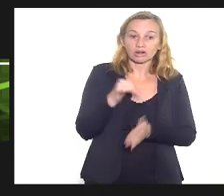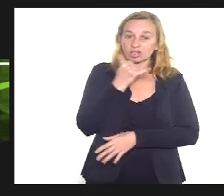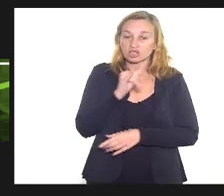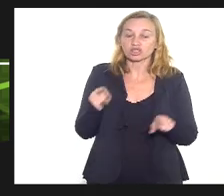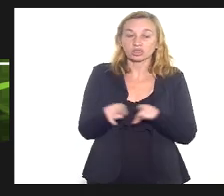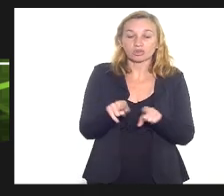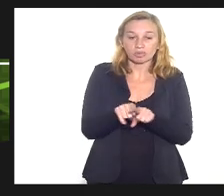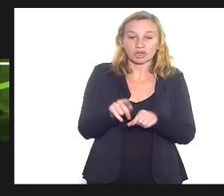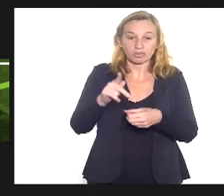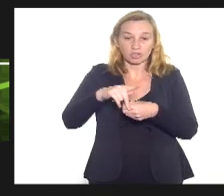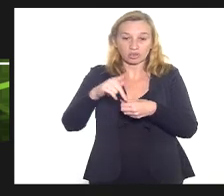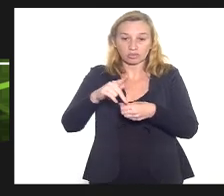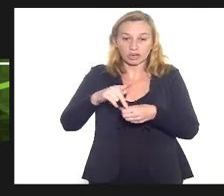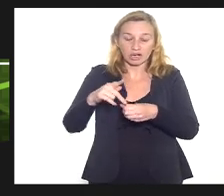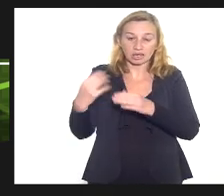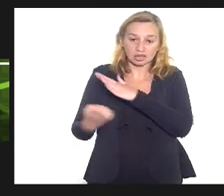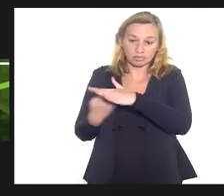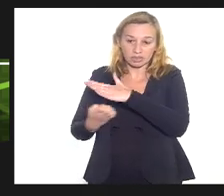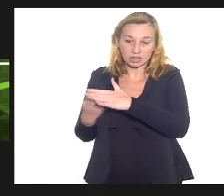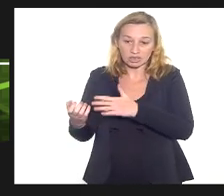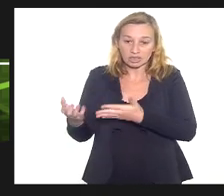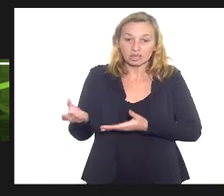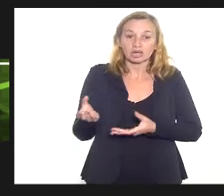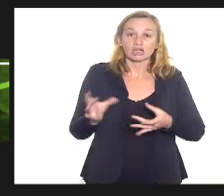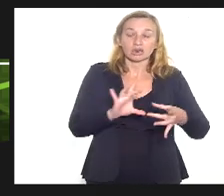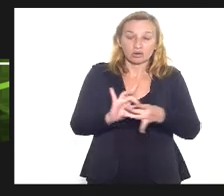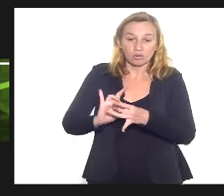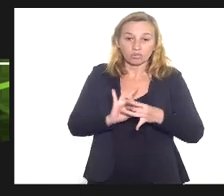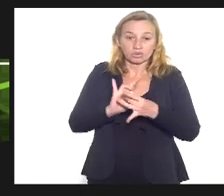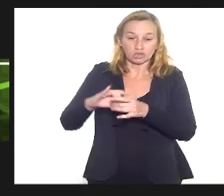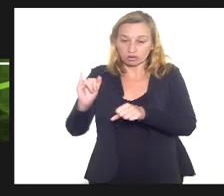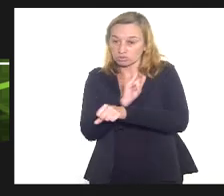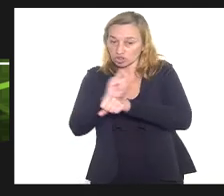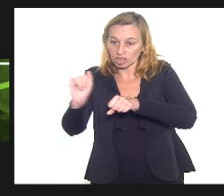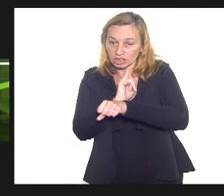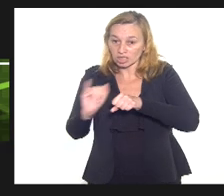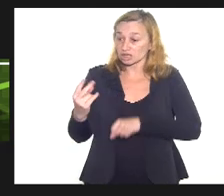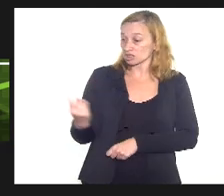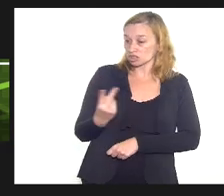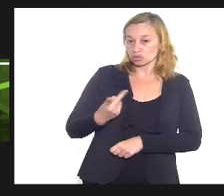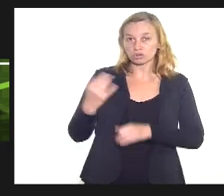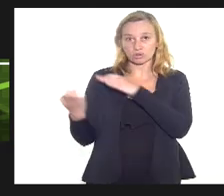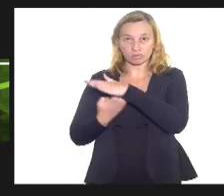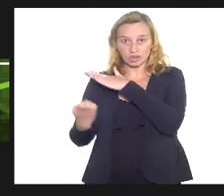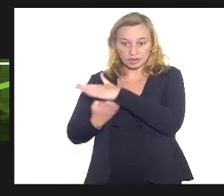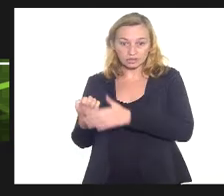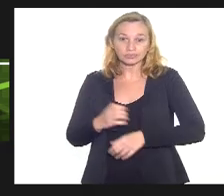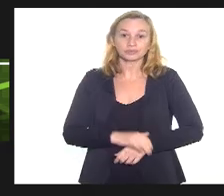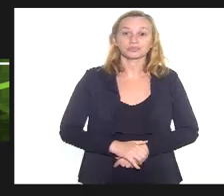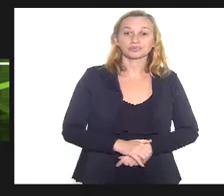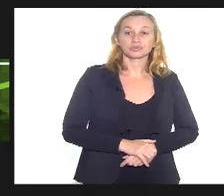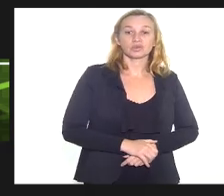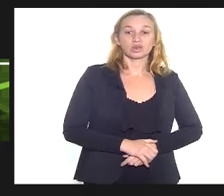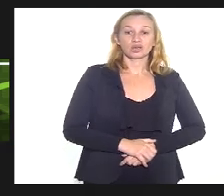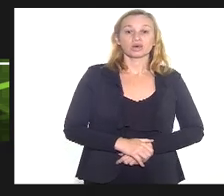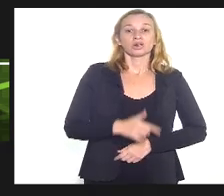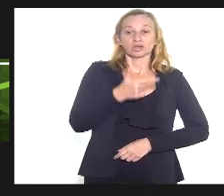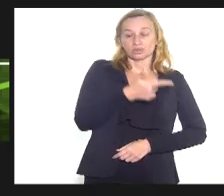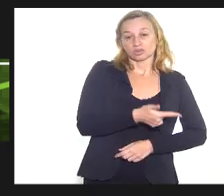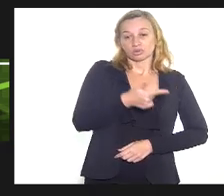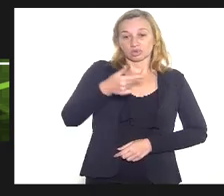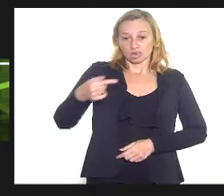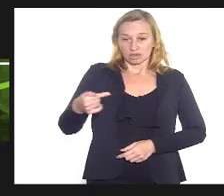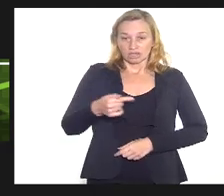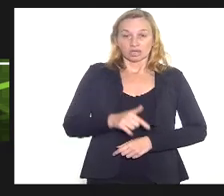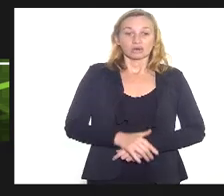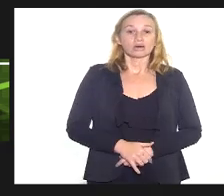Petrobras implementaram uma aliança estratégica entre as duas empresas. Em